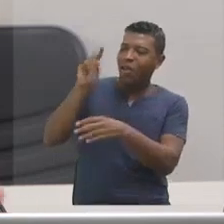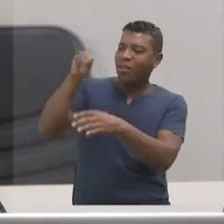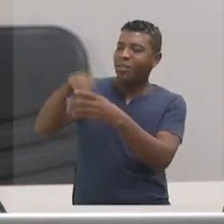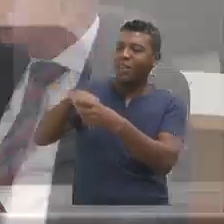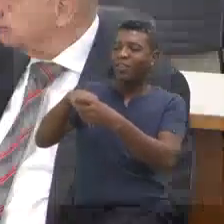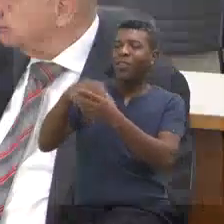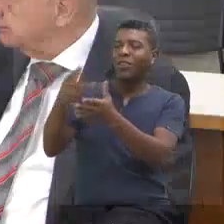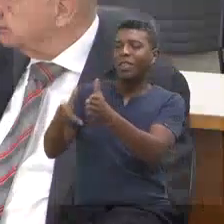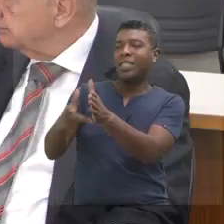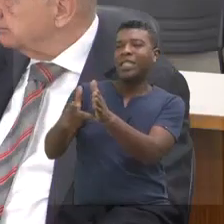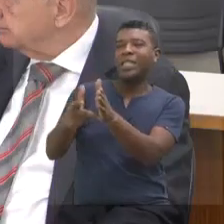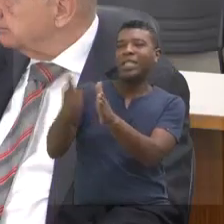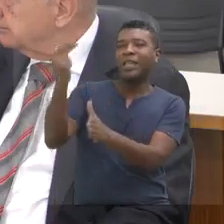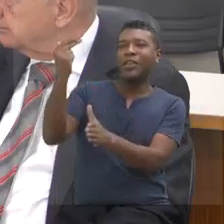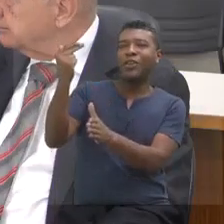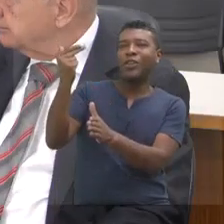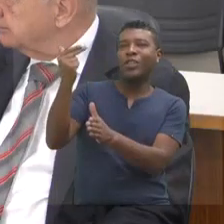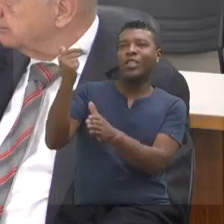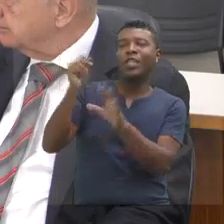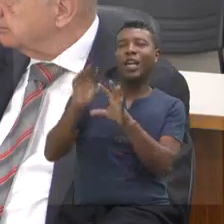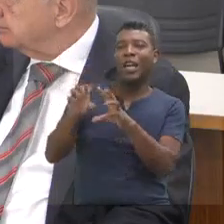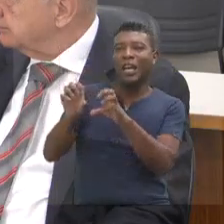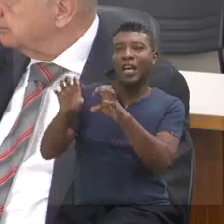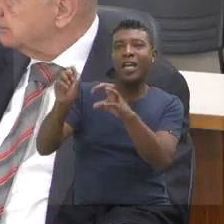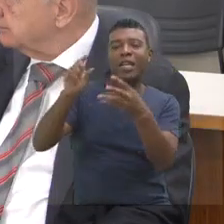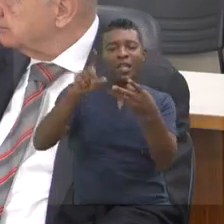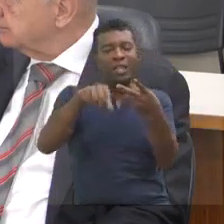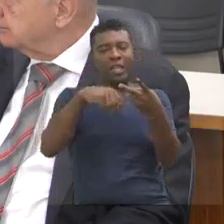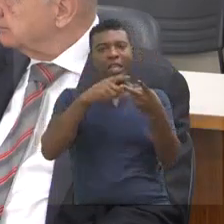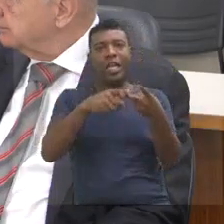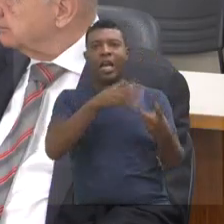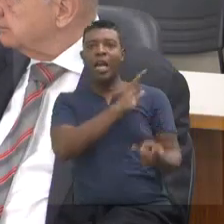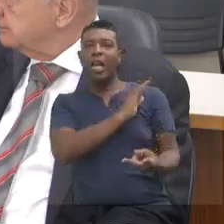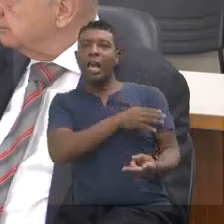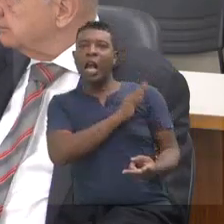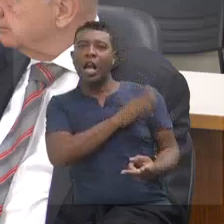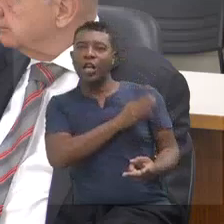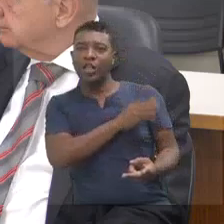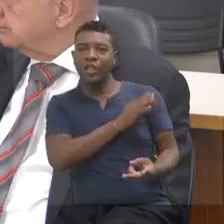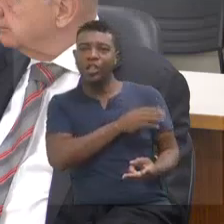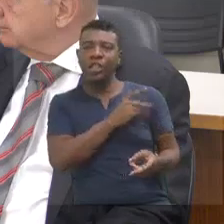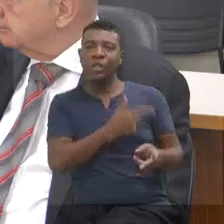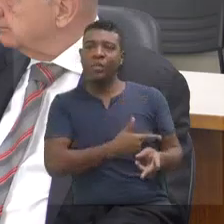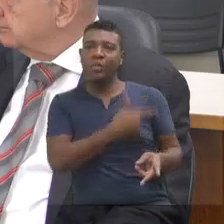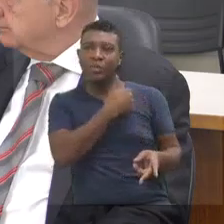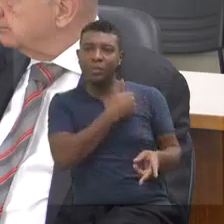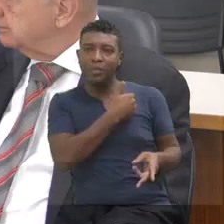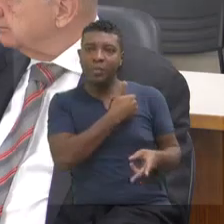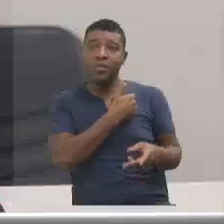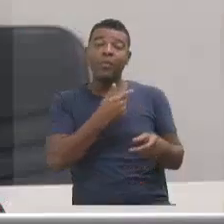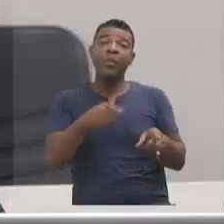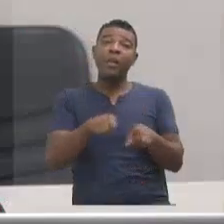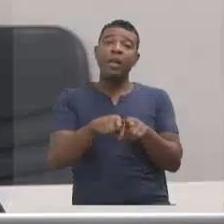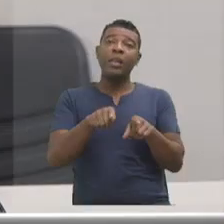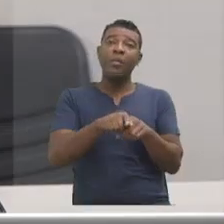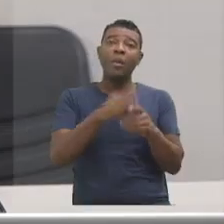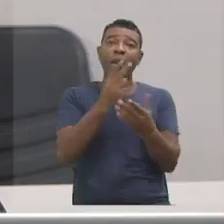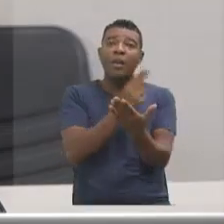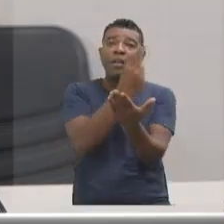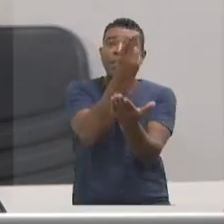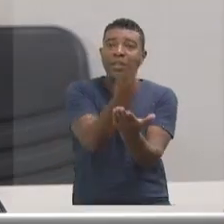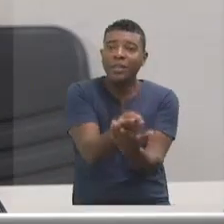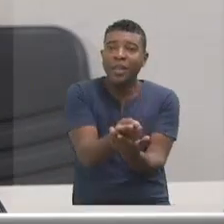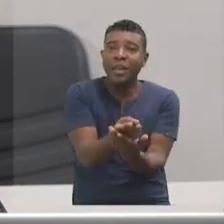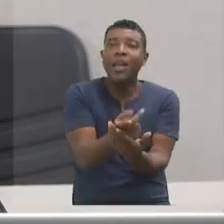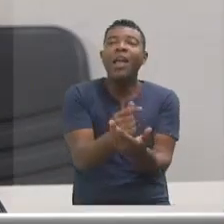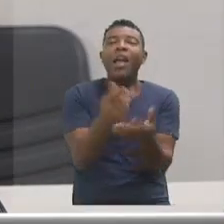na cirurgias cardíacas gigantes de especialidade mas também nas internações de média complexidade Então a